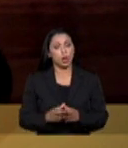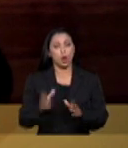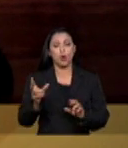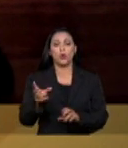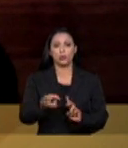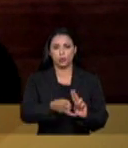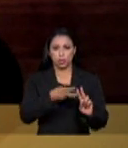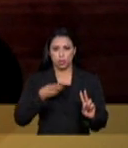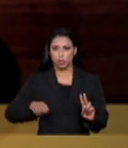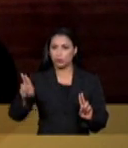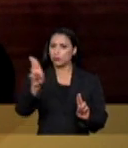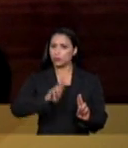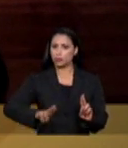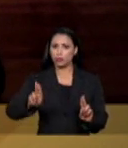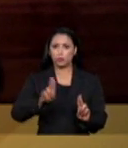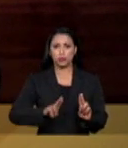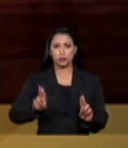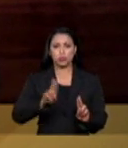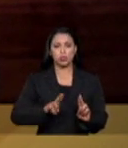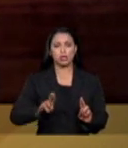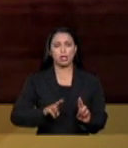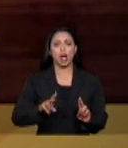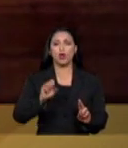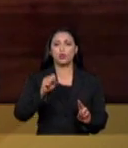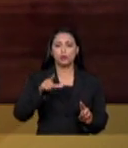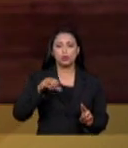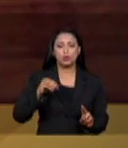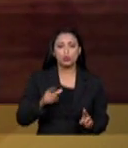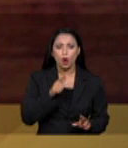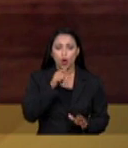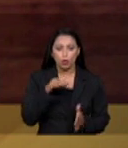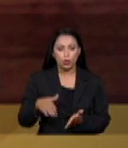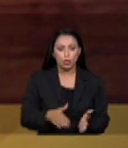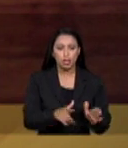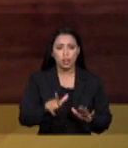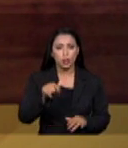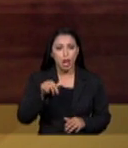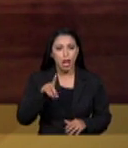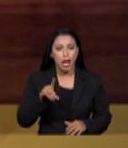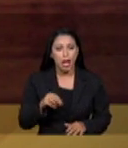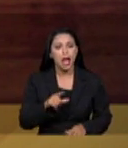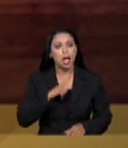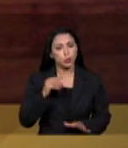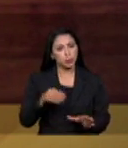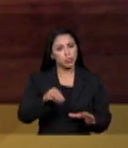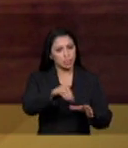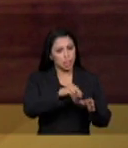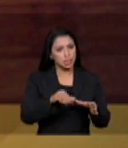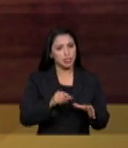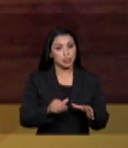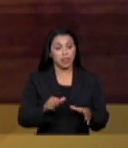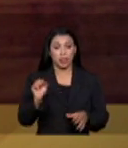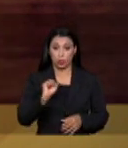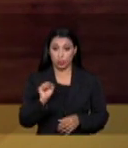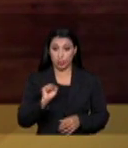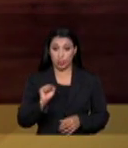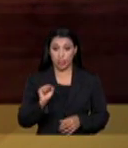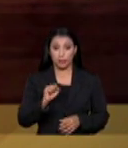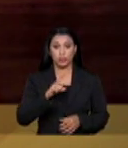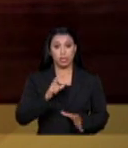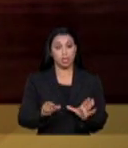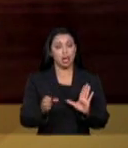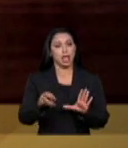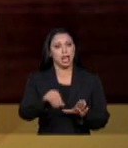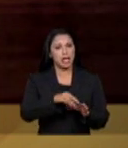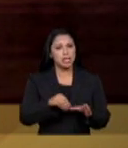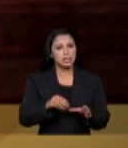vídeos usufruto exclusivo das riquezas do solo dos rios e Lar nela existem e a oitava que